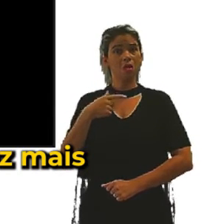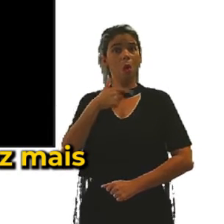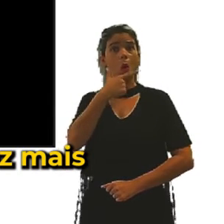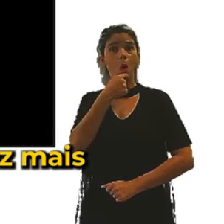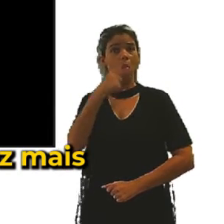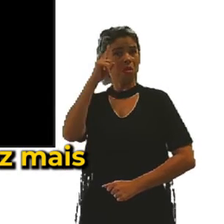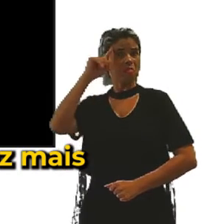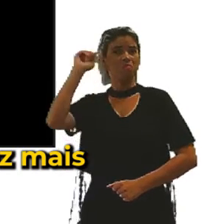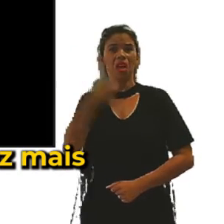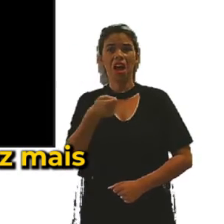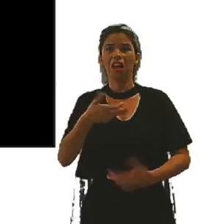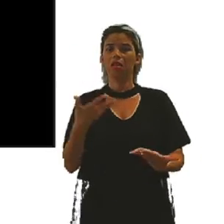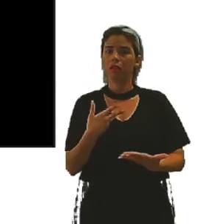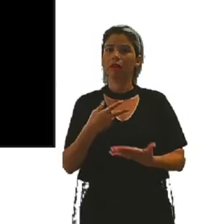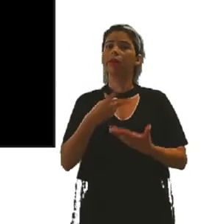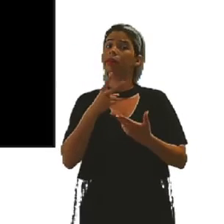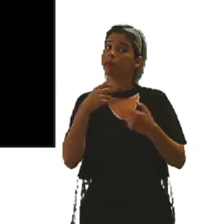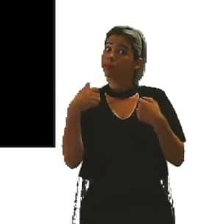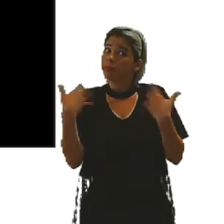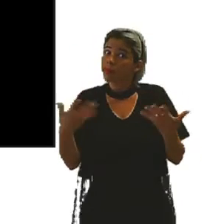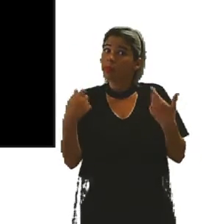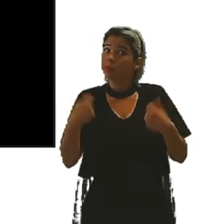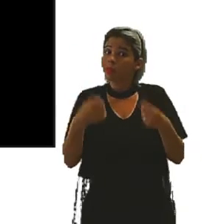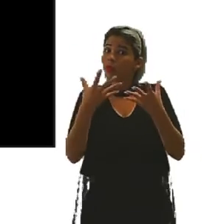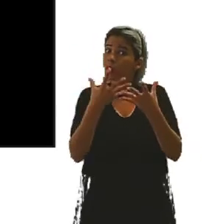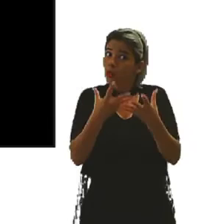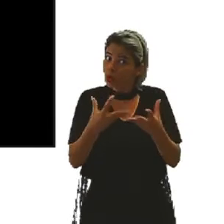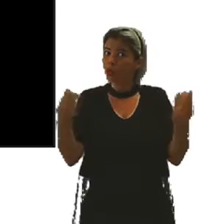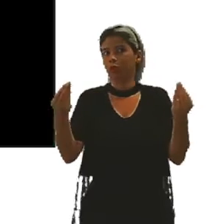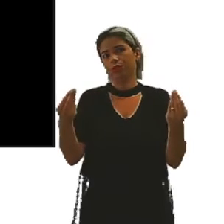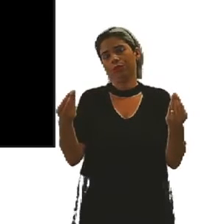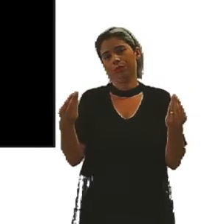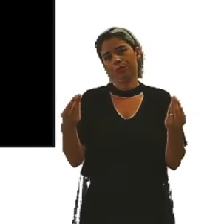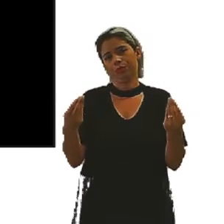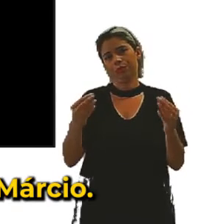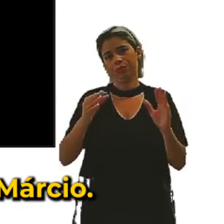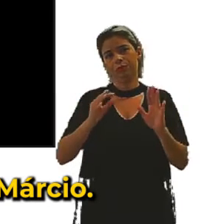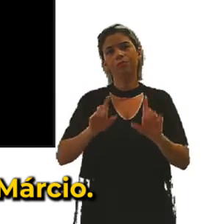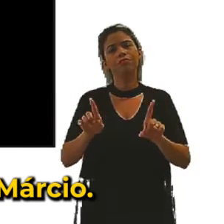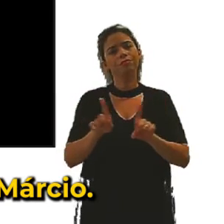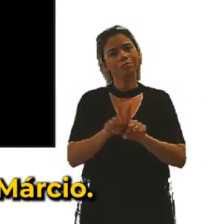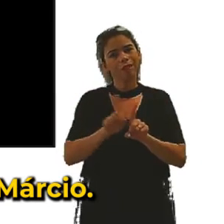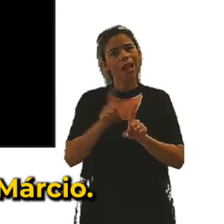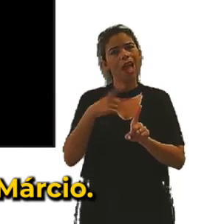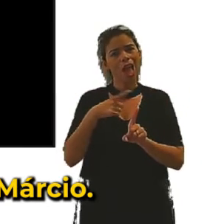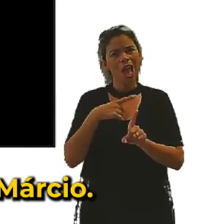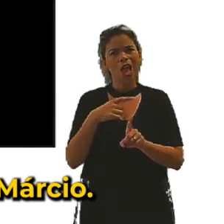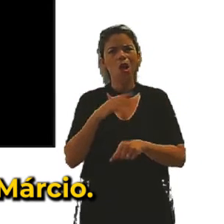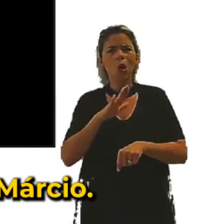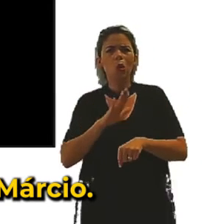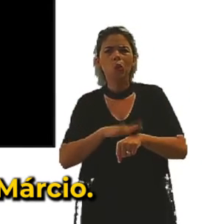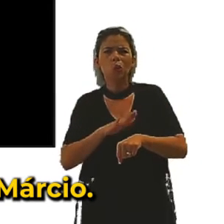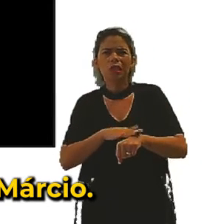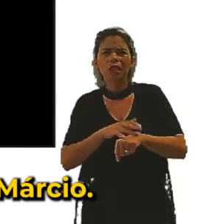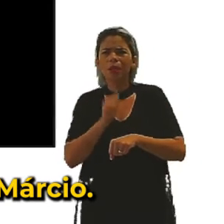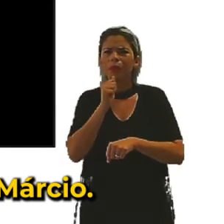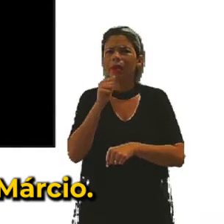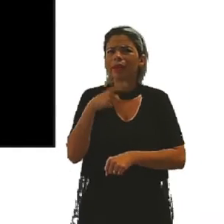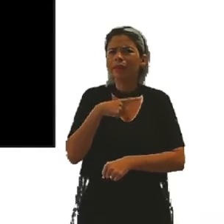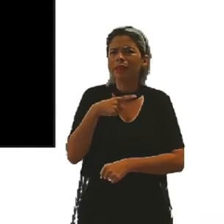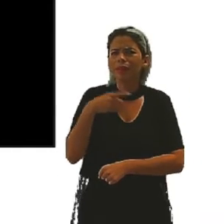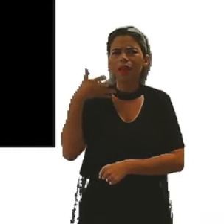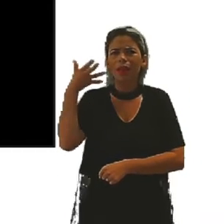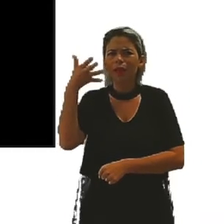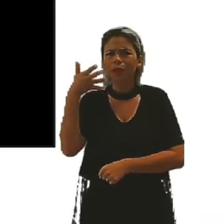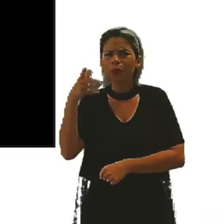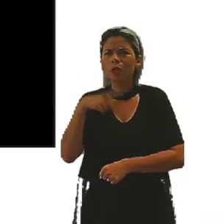vez mais diluído. Eu vou passar, então... Quanto tempo eu tenho? Desculpe, doutor